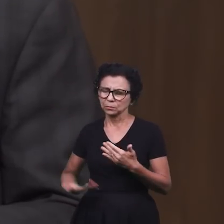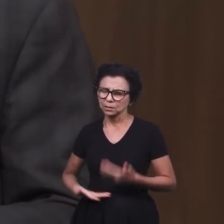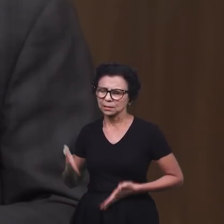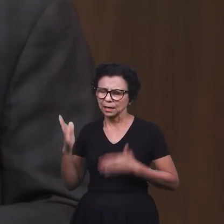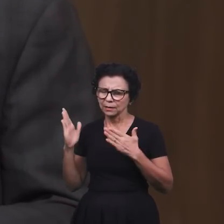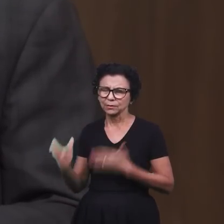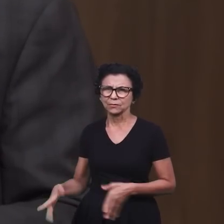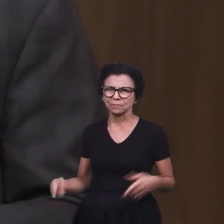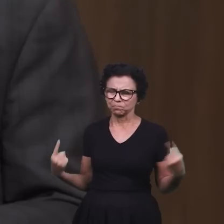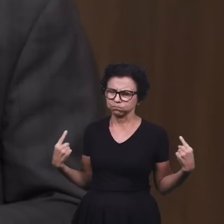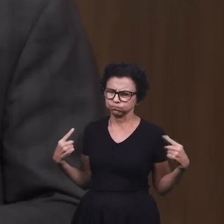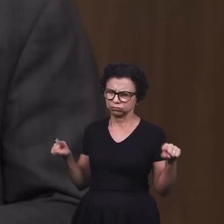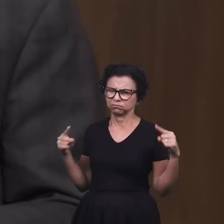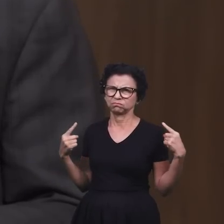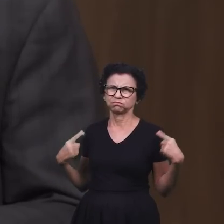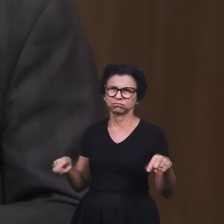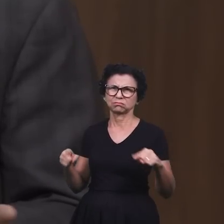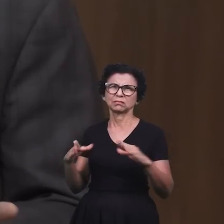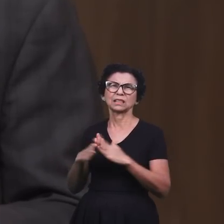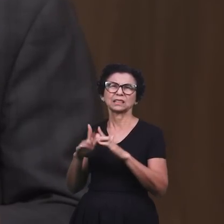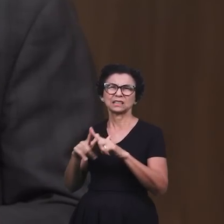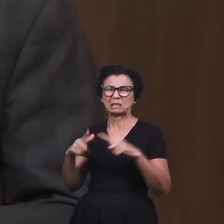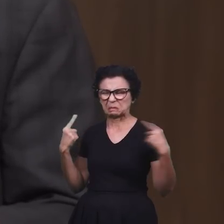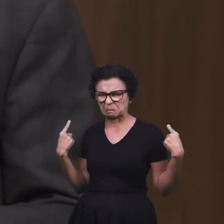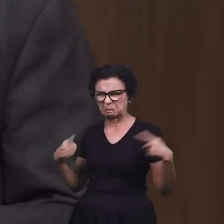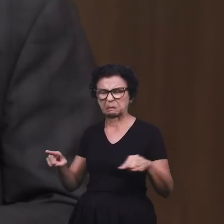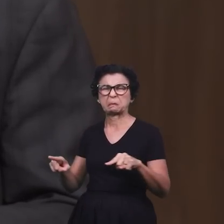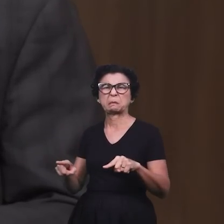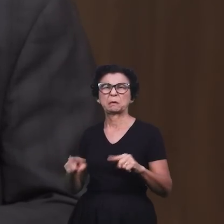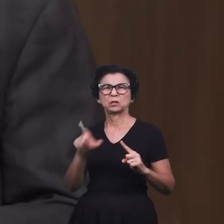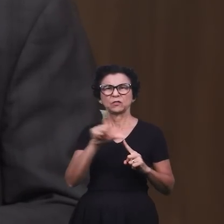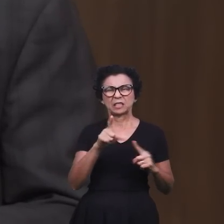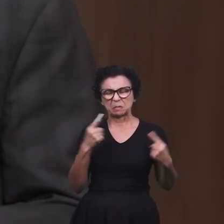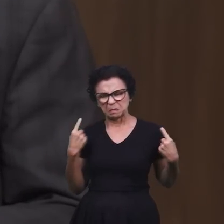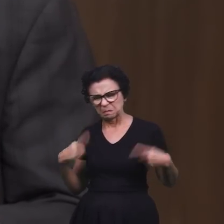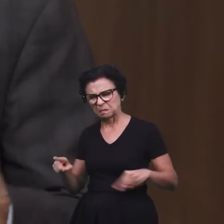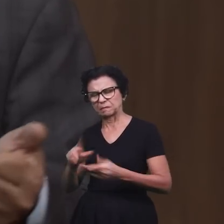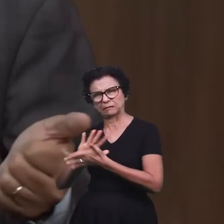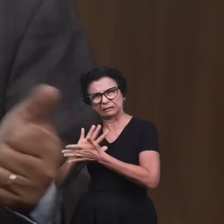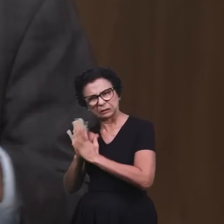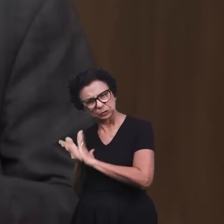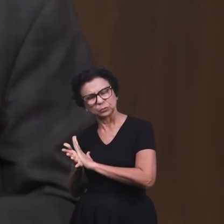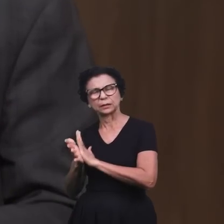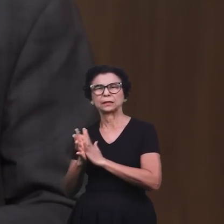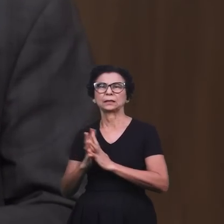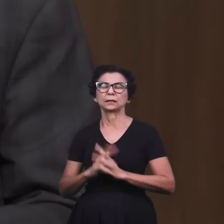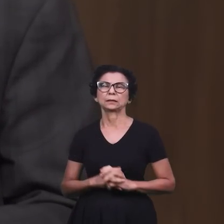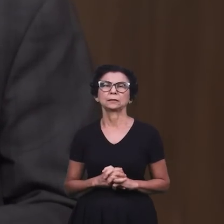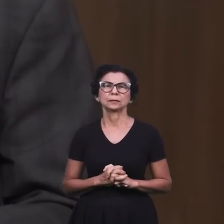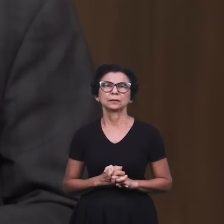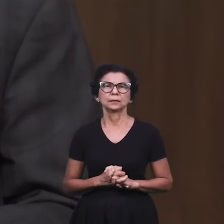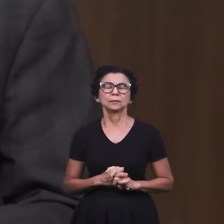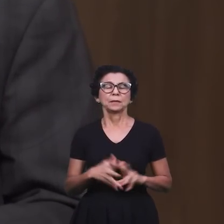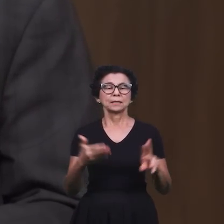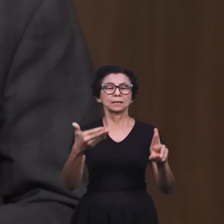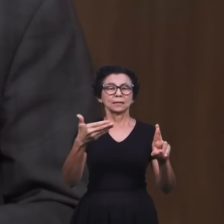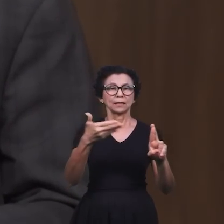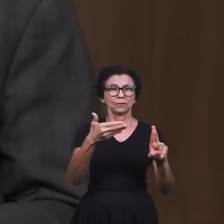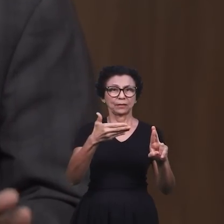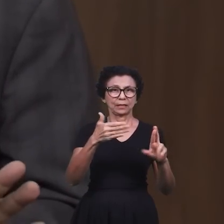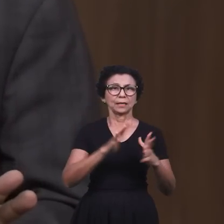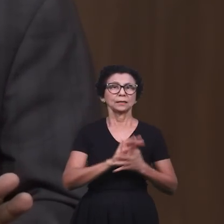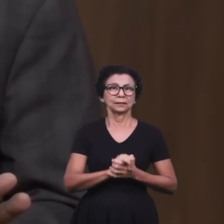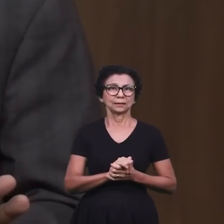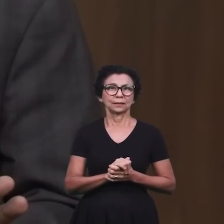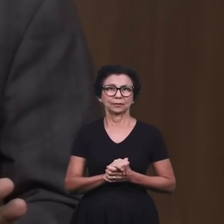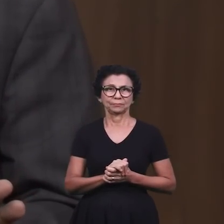as investidas, exatamente para destruir a igreja. Mas essa menção à igreja aqui que Jesus falou, que a igreja